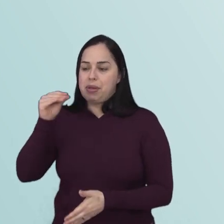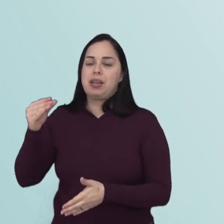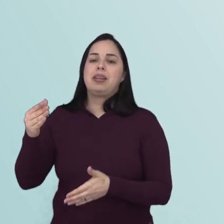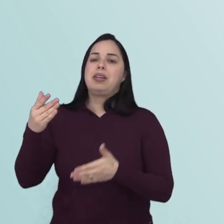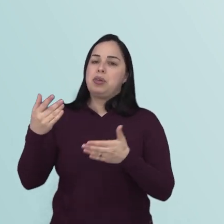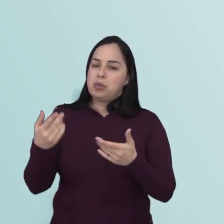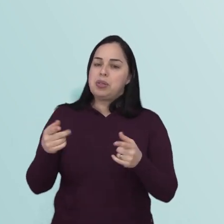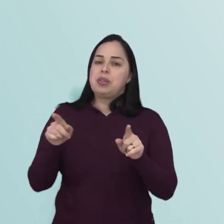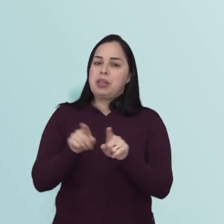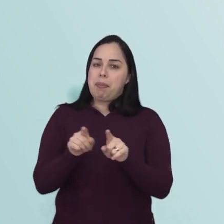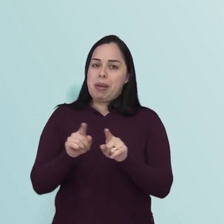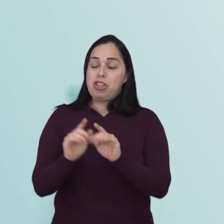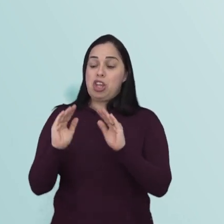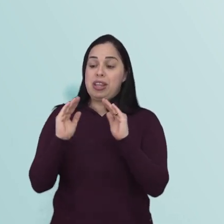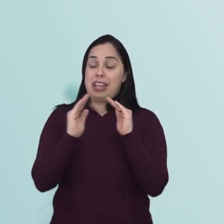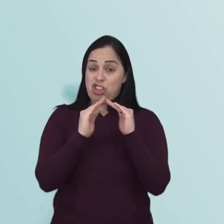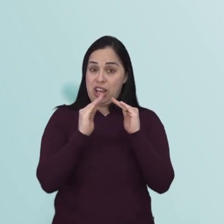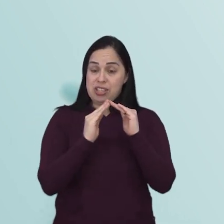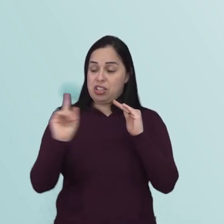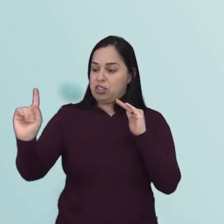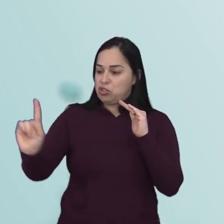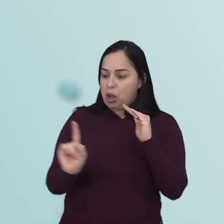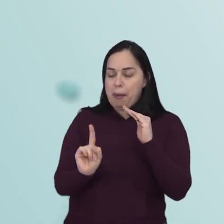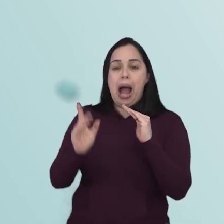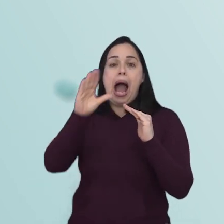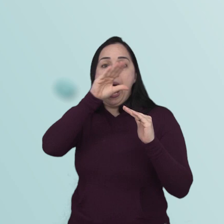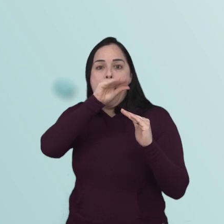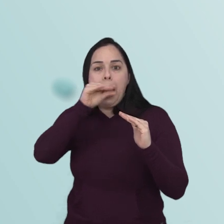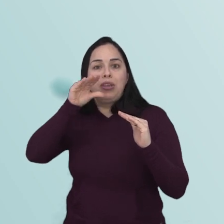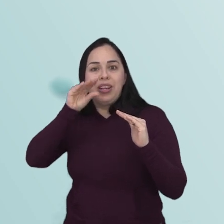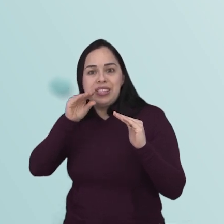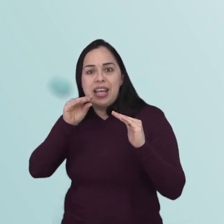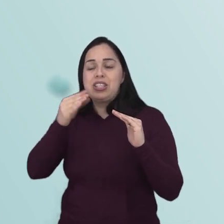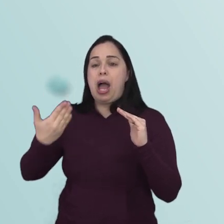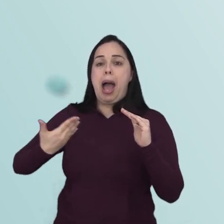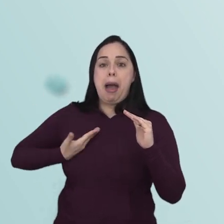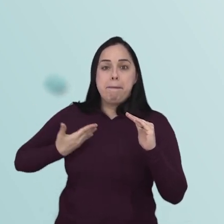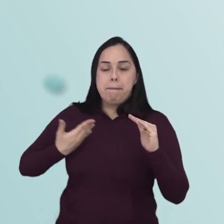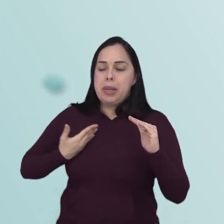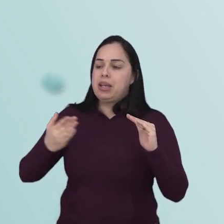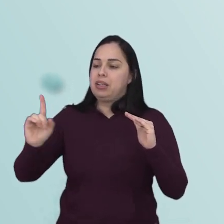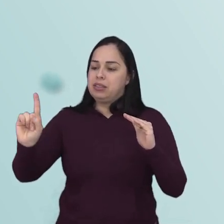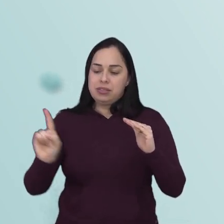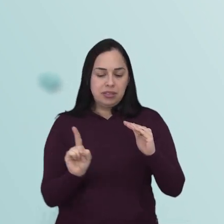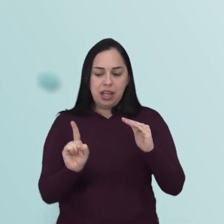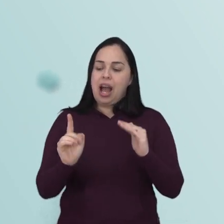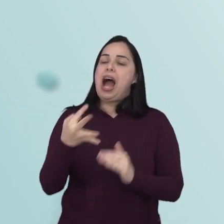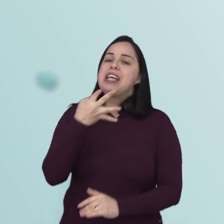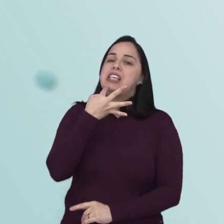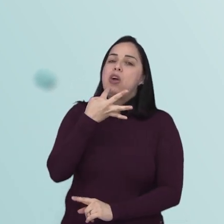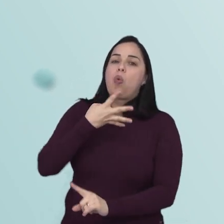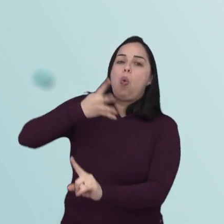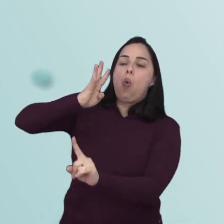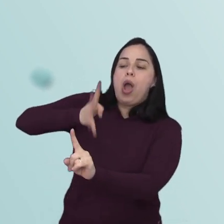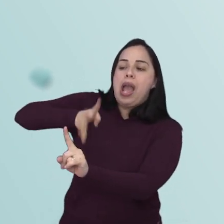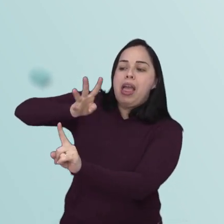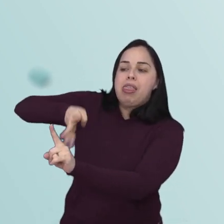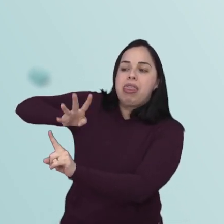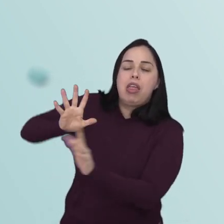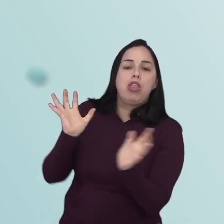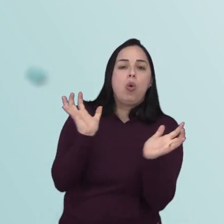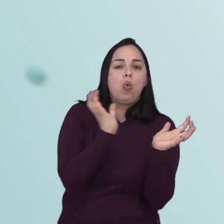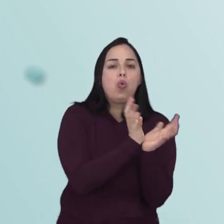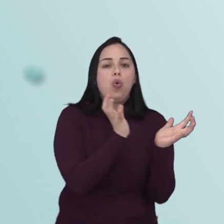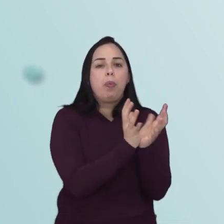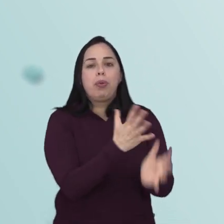para dentro de casa, porque é uma forma tranquila e amigável de você conhecer o